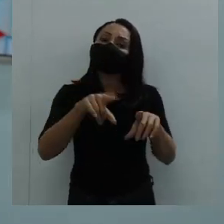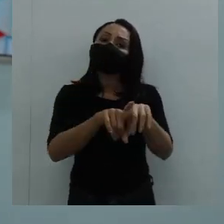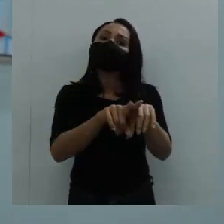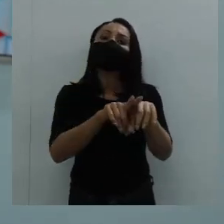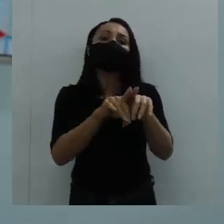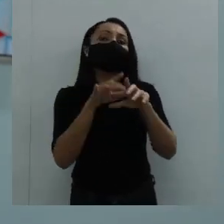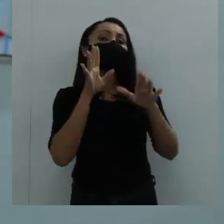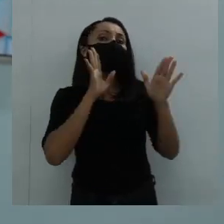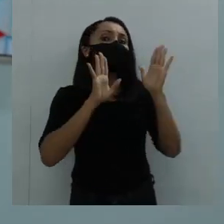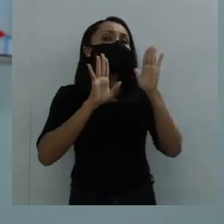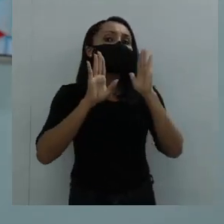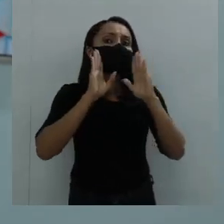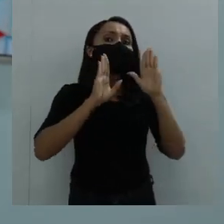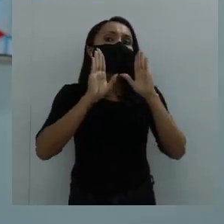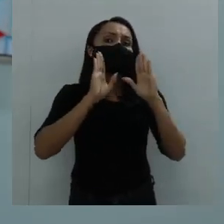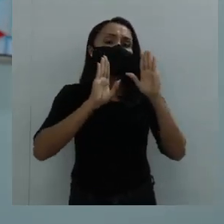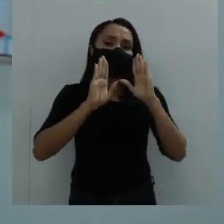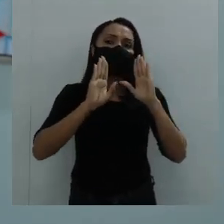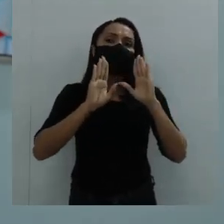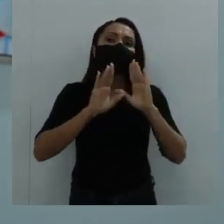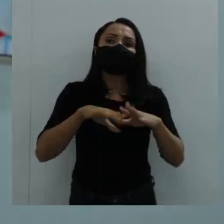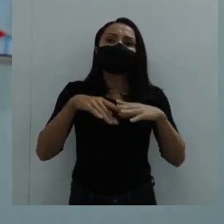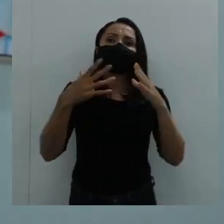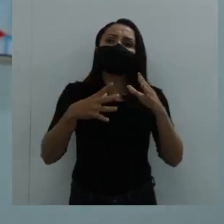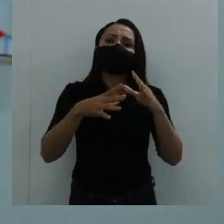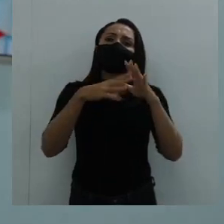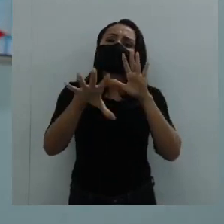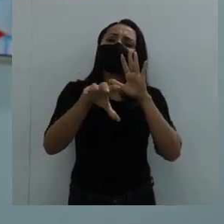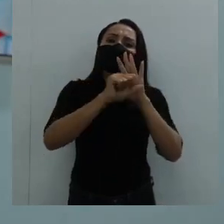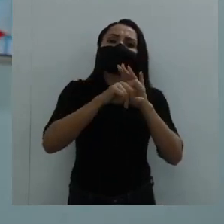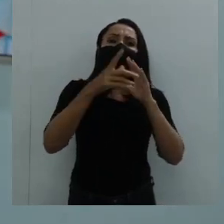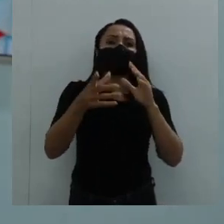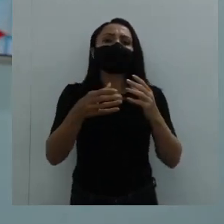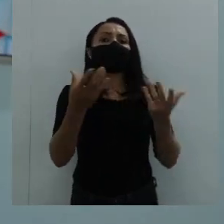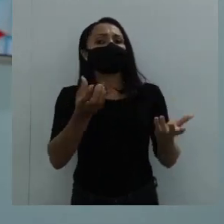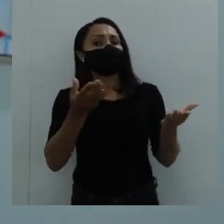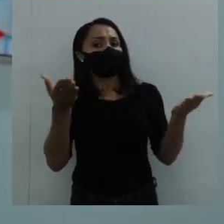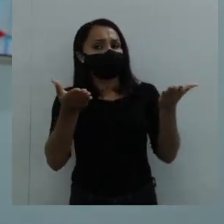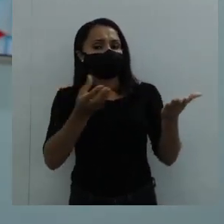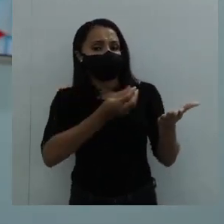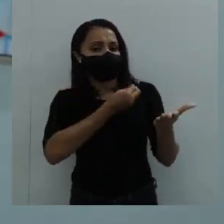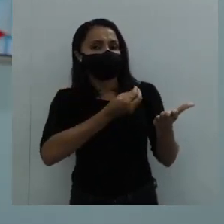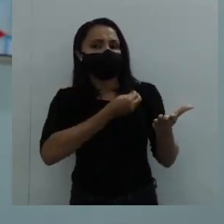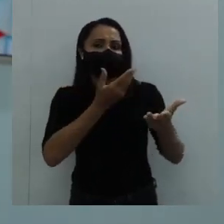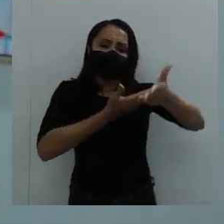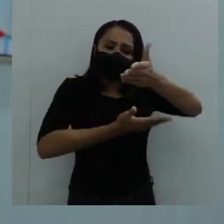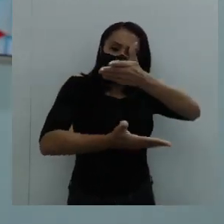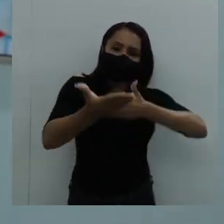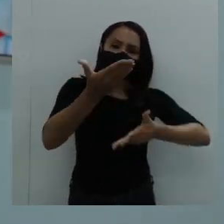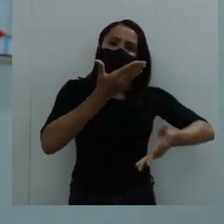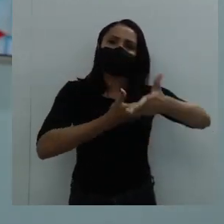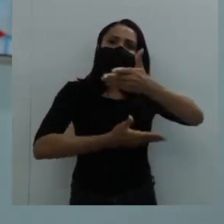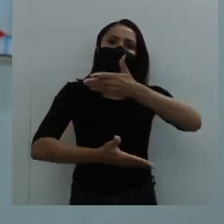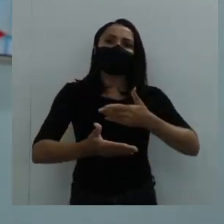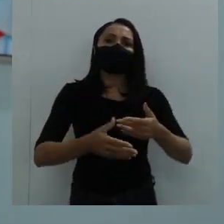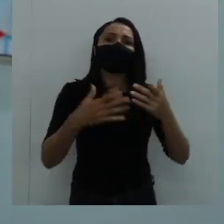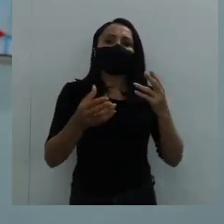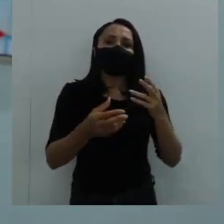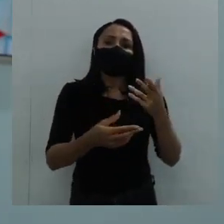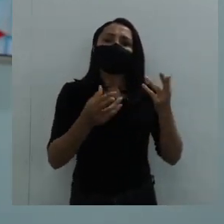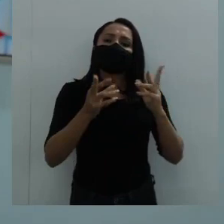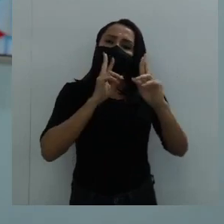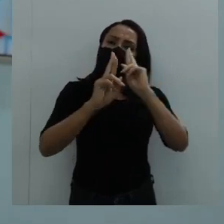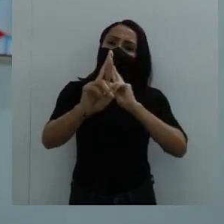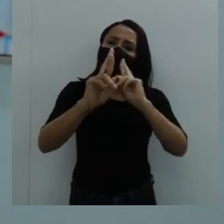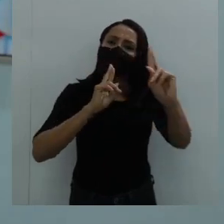Então vocês vão lá e me adicionam, porque agora eu estou fazendo também aqui ao vivo, né? Para que vocês possam interagir comigo e eu responder algumas